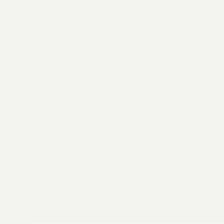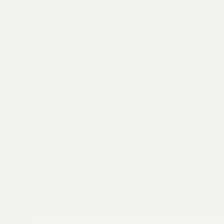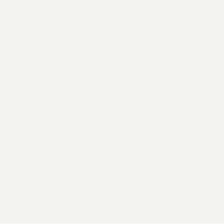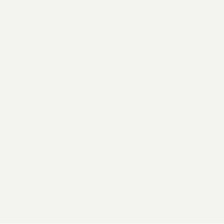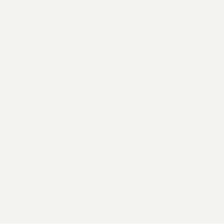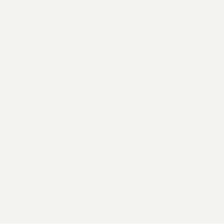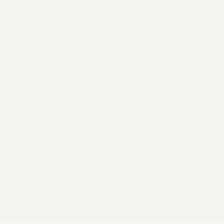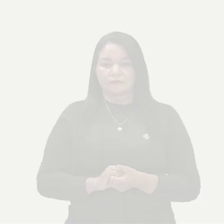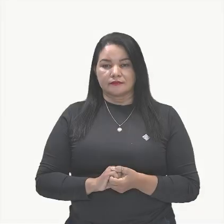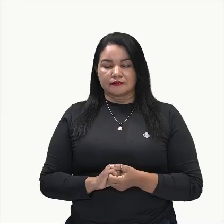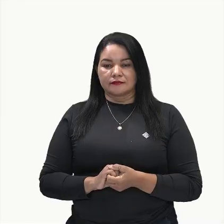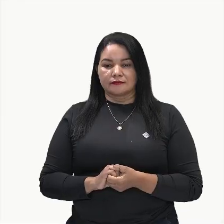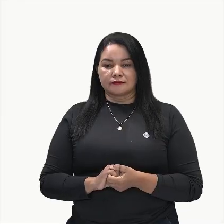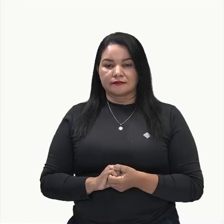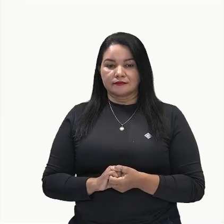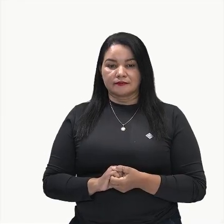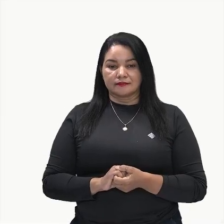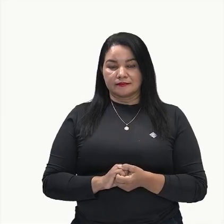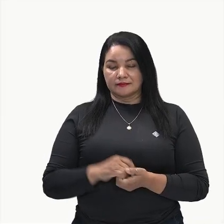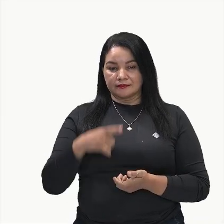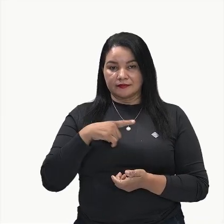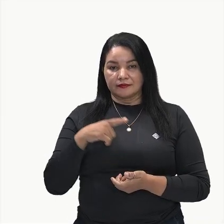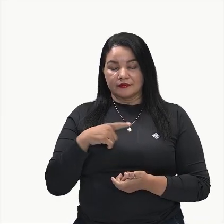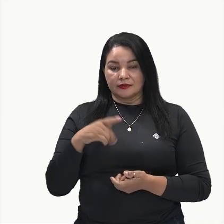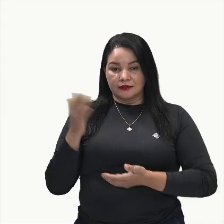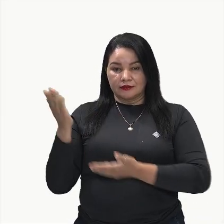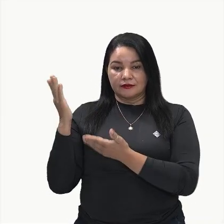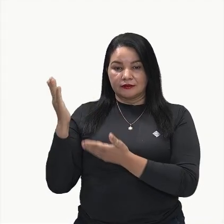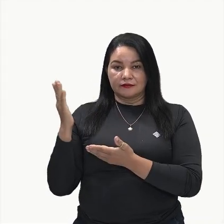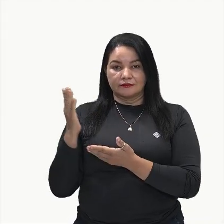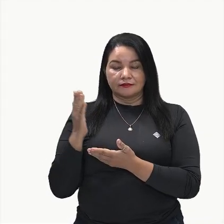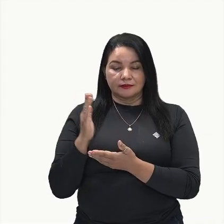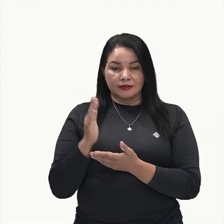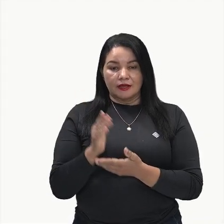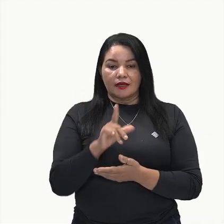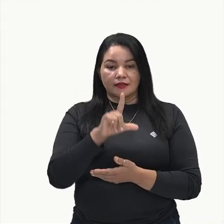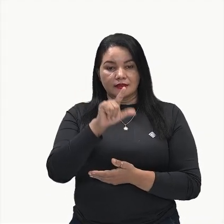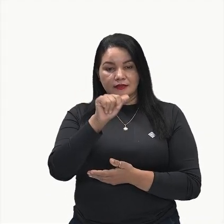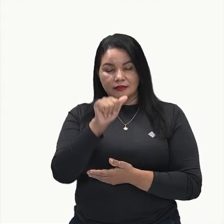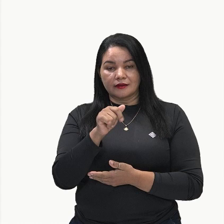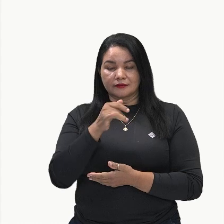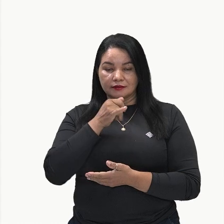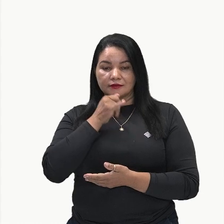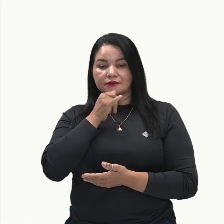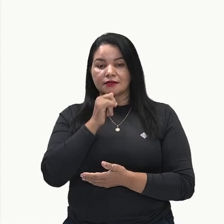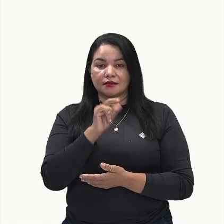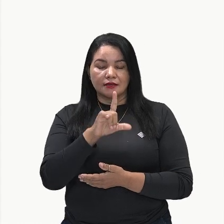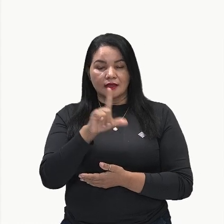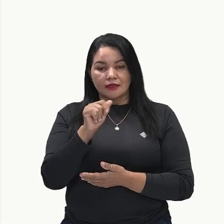aí el pez, no caso peixe, não vai entrar aqui nessa